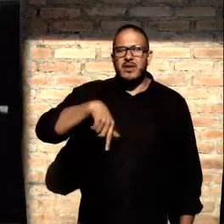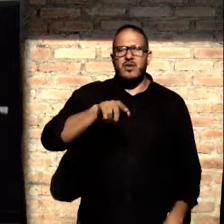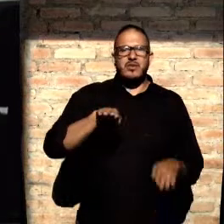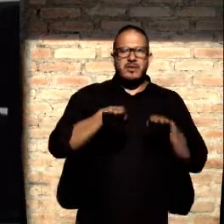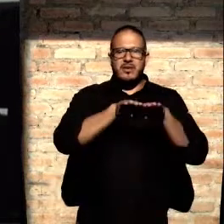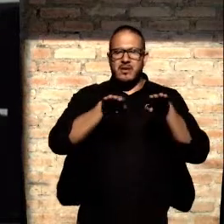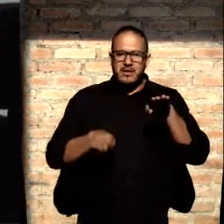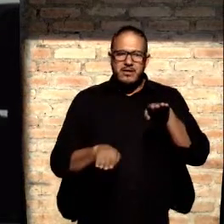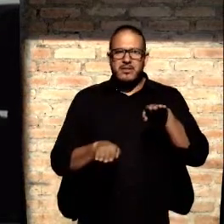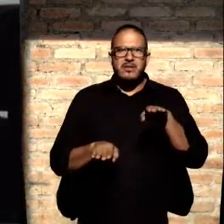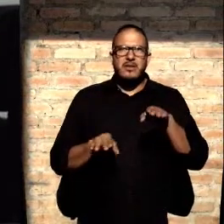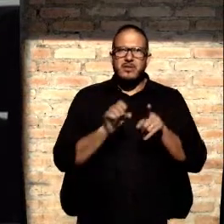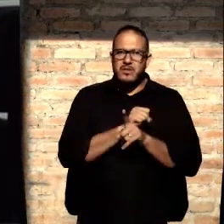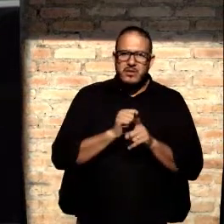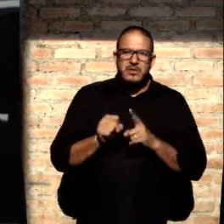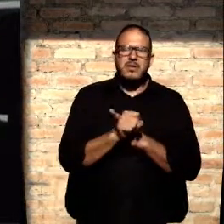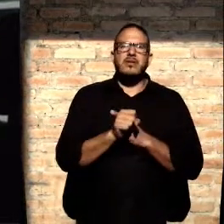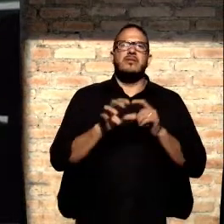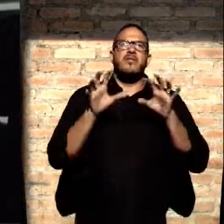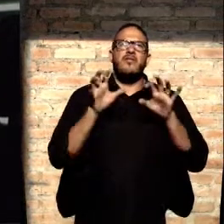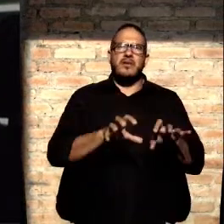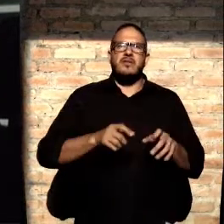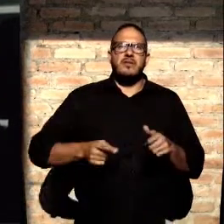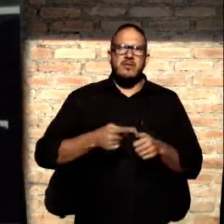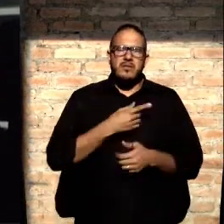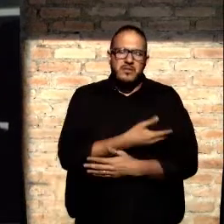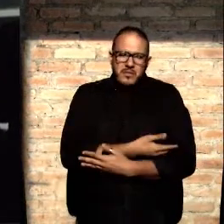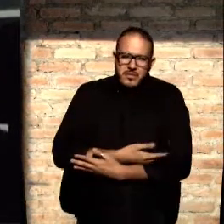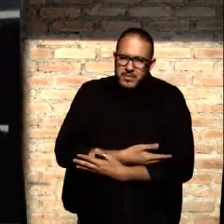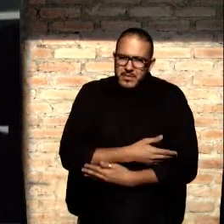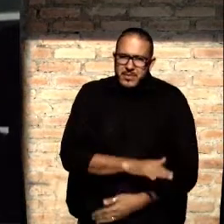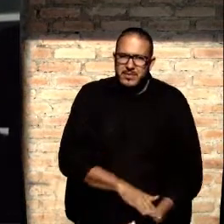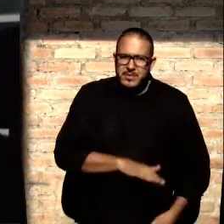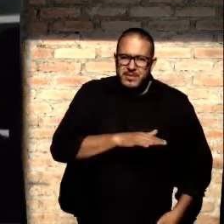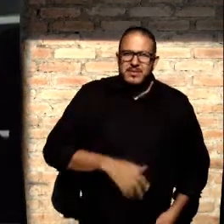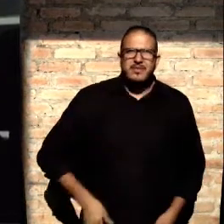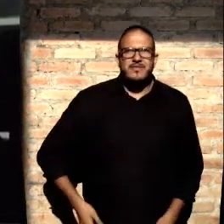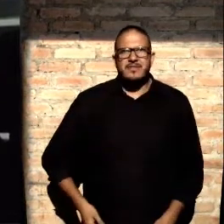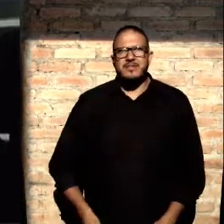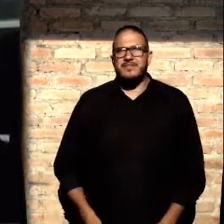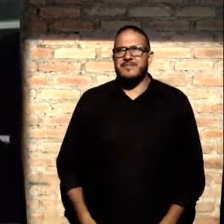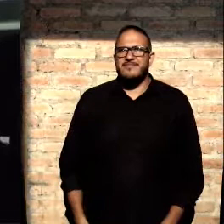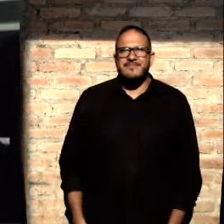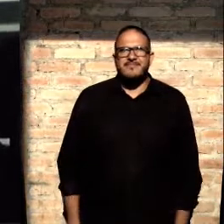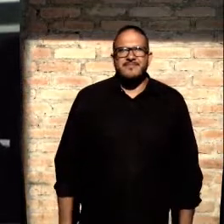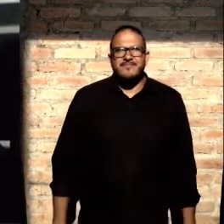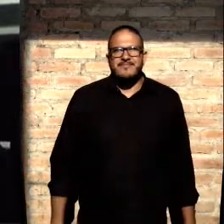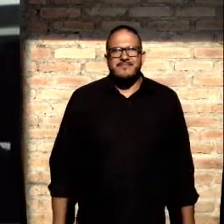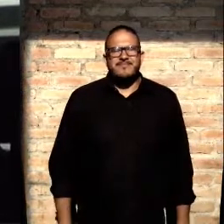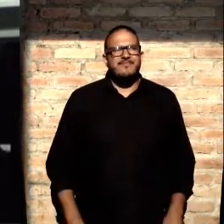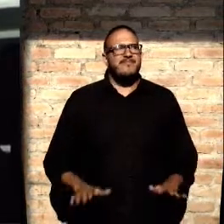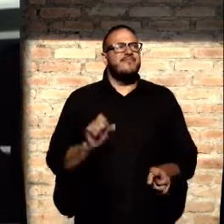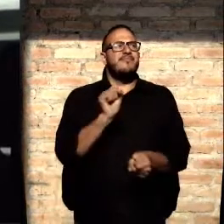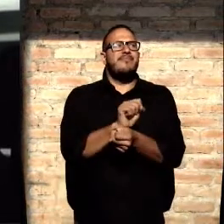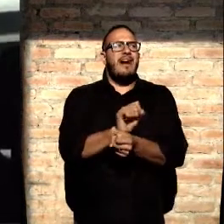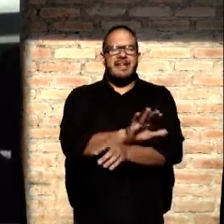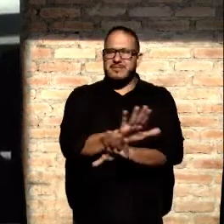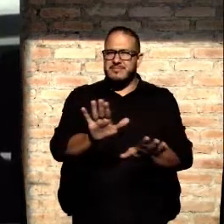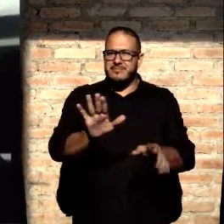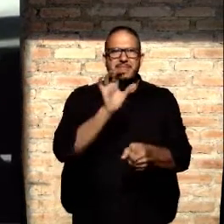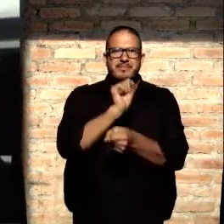social está completamente fundamentada na primeira infância eu falo gente vão parar